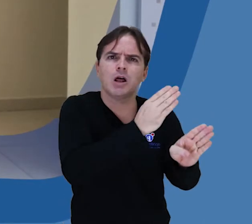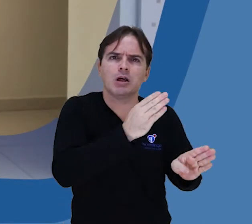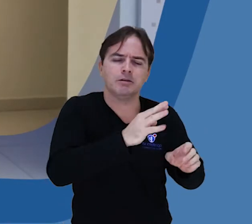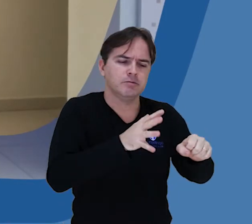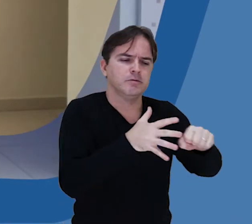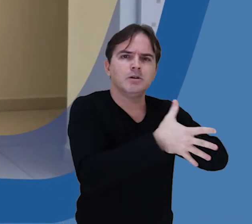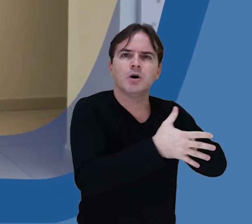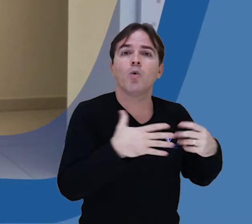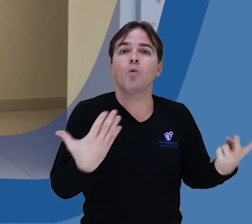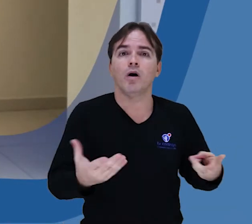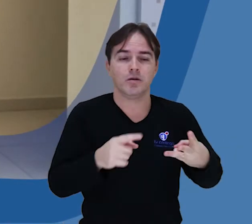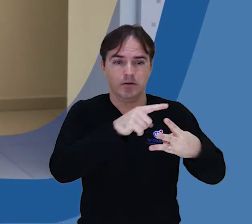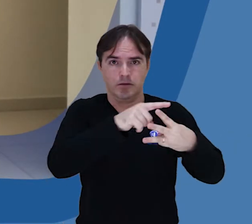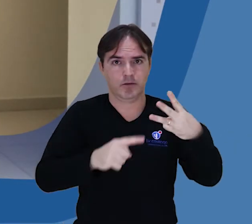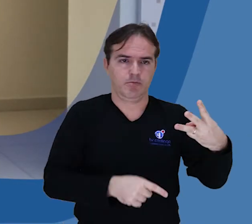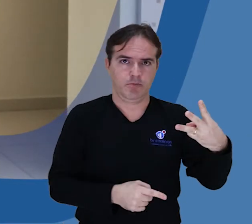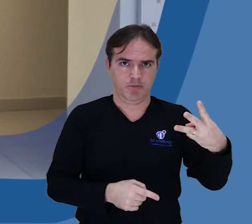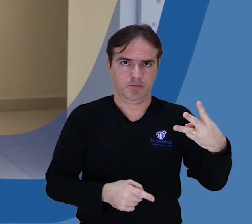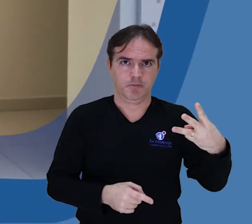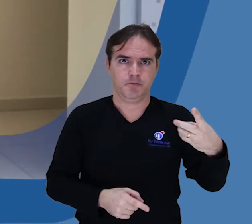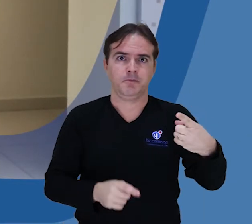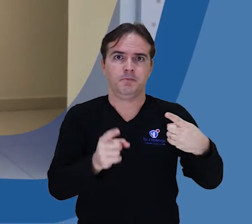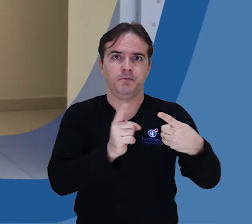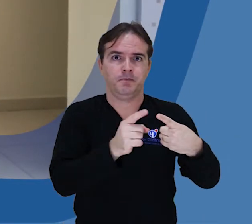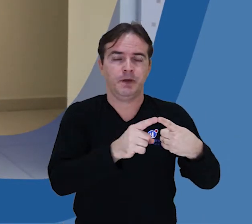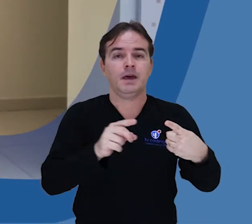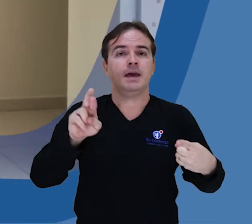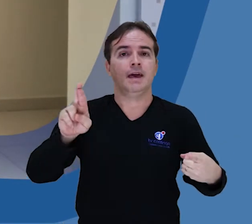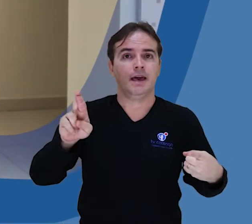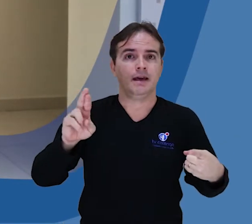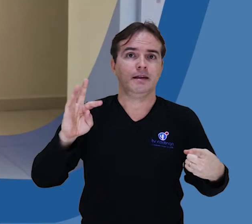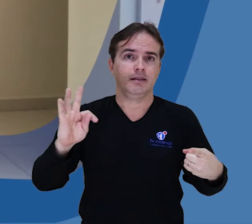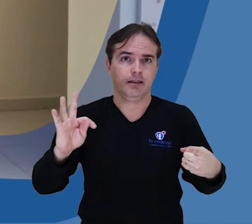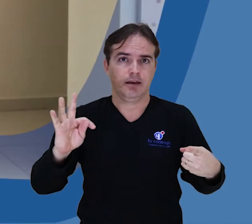São três, tá? É o RT-PCR,